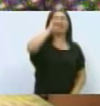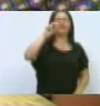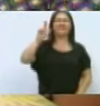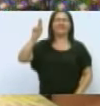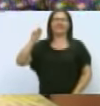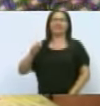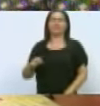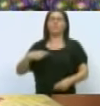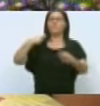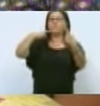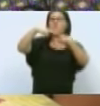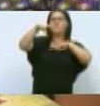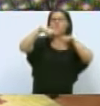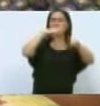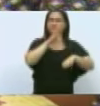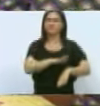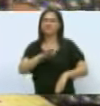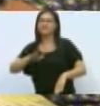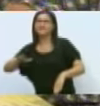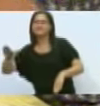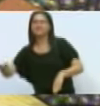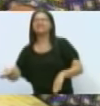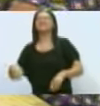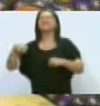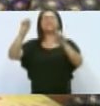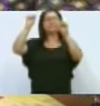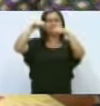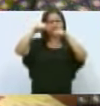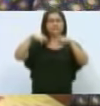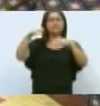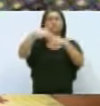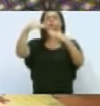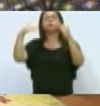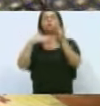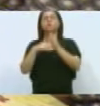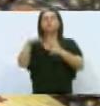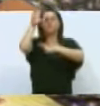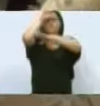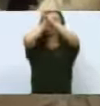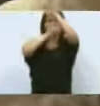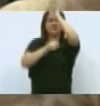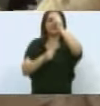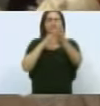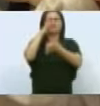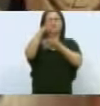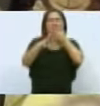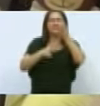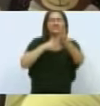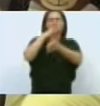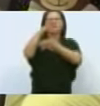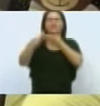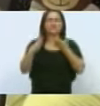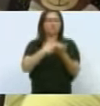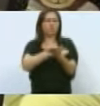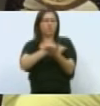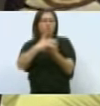Músicas de criança, sim. Tudo isso para dominar a linguagem de Libras. No início pode